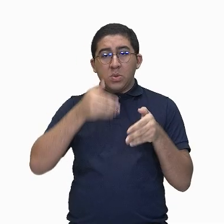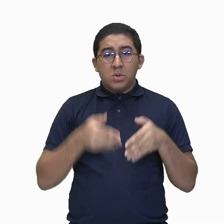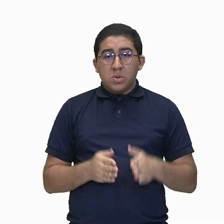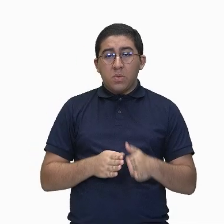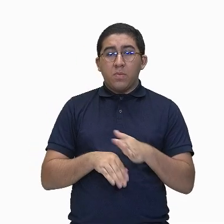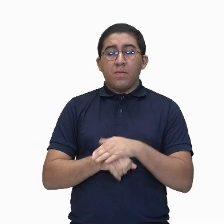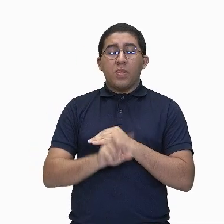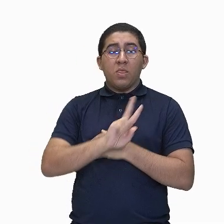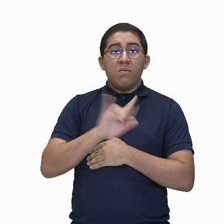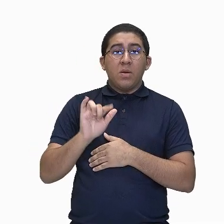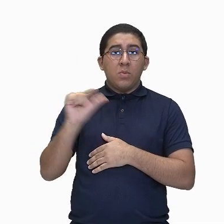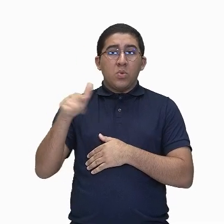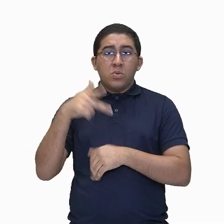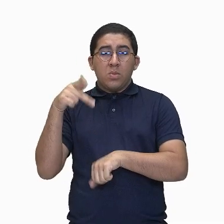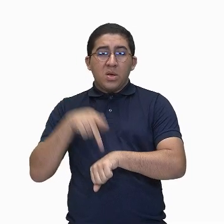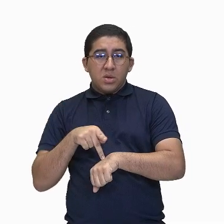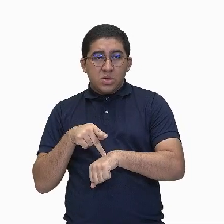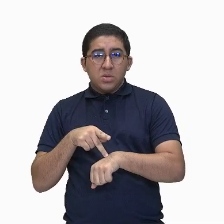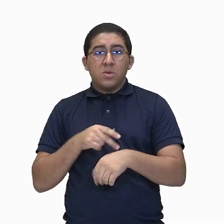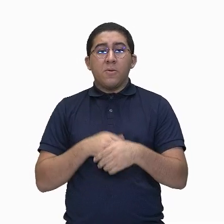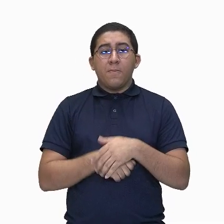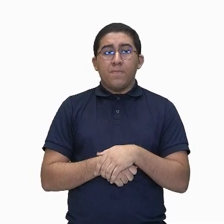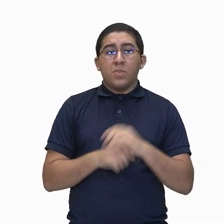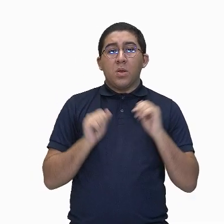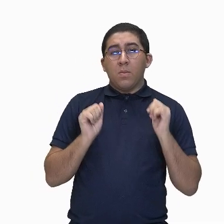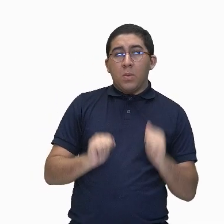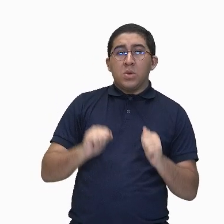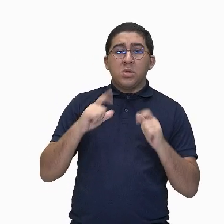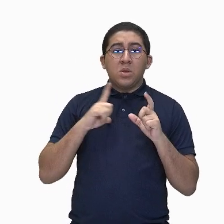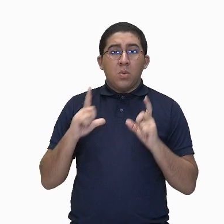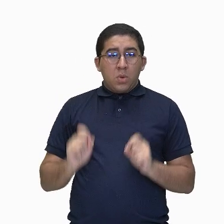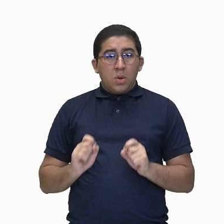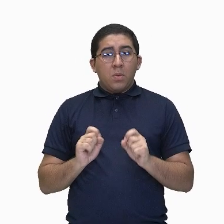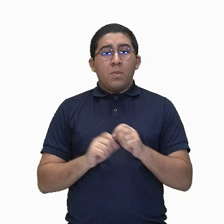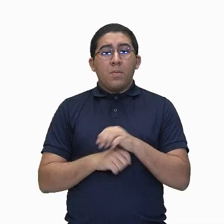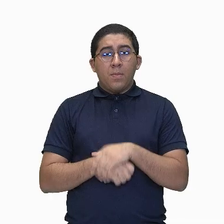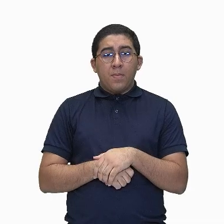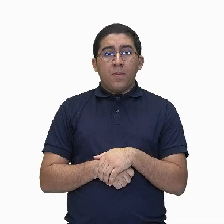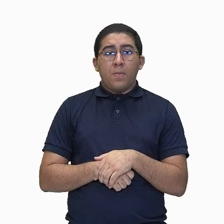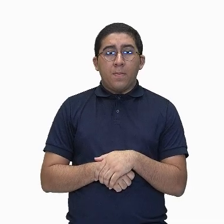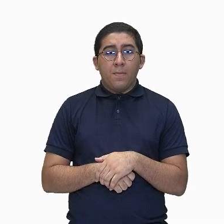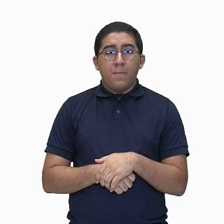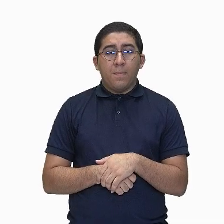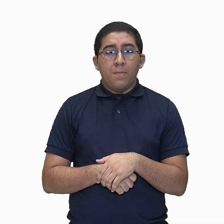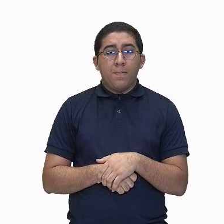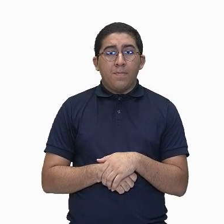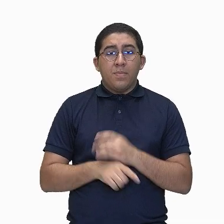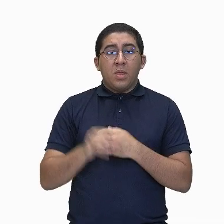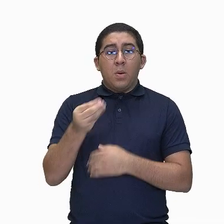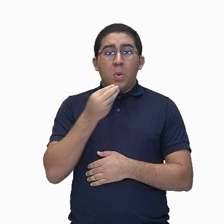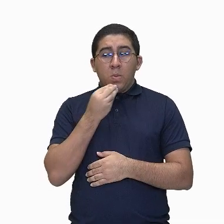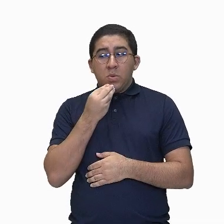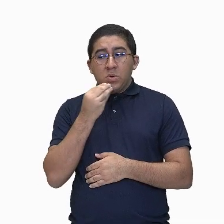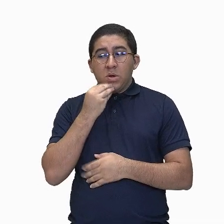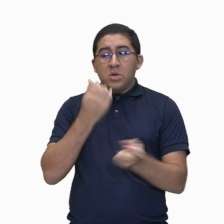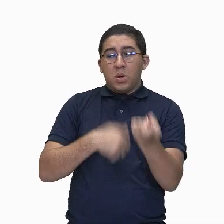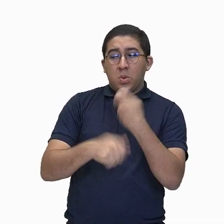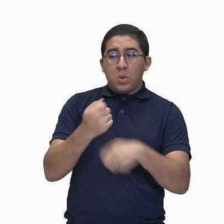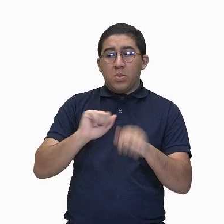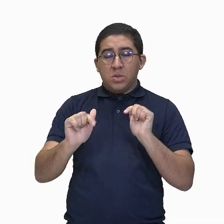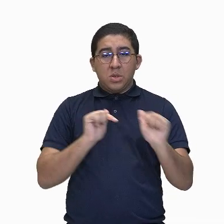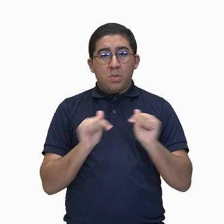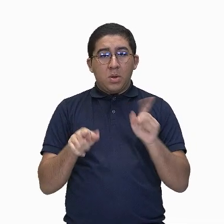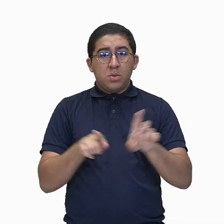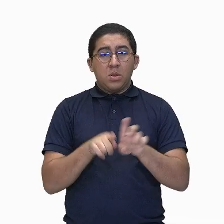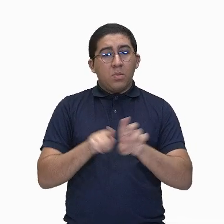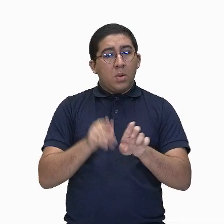para um outro país em que possa lhe dar essa oportunidade econômica de emprego, de